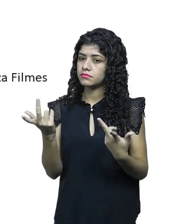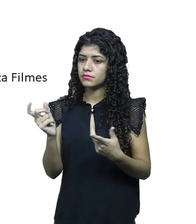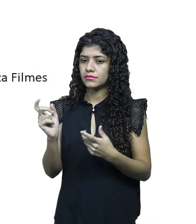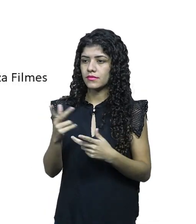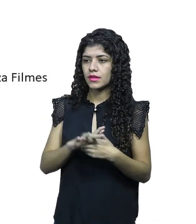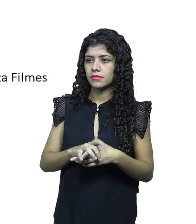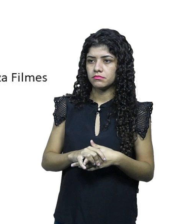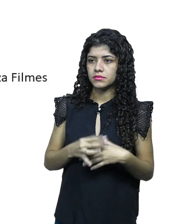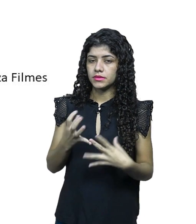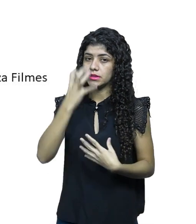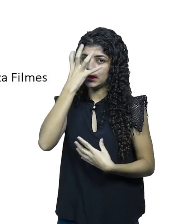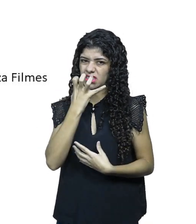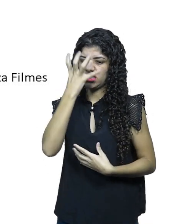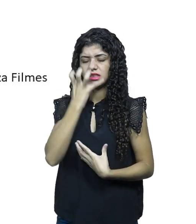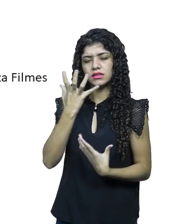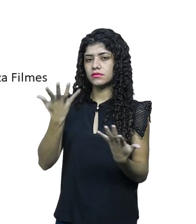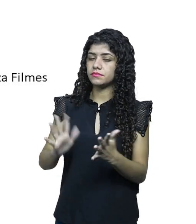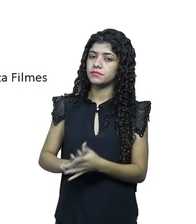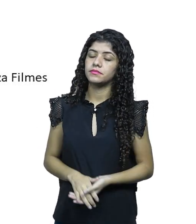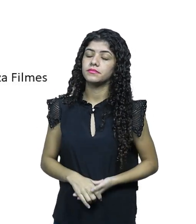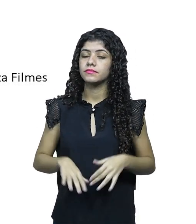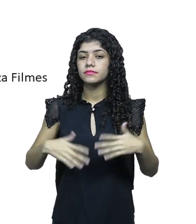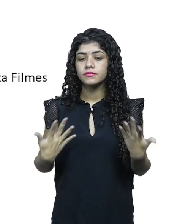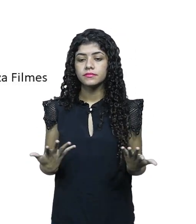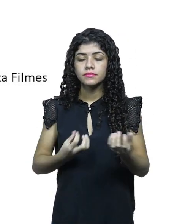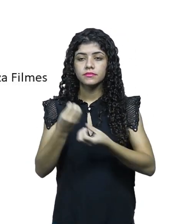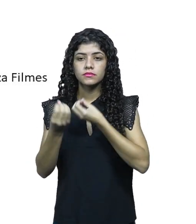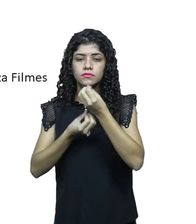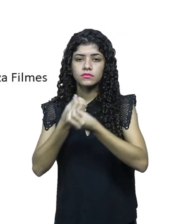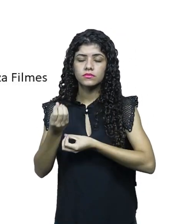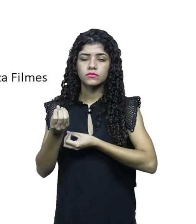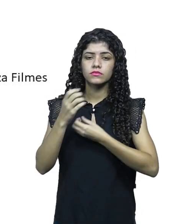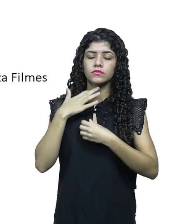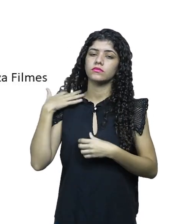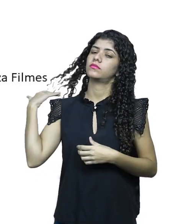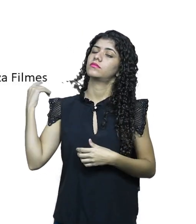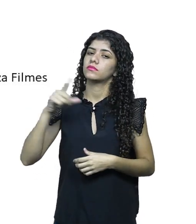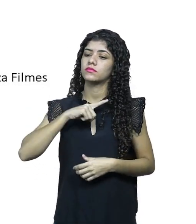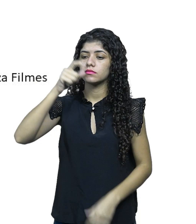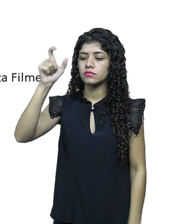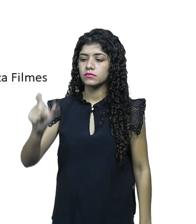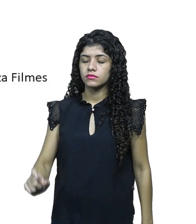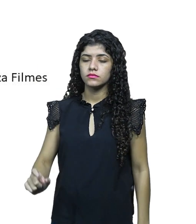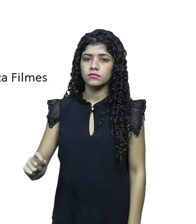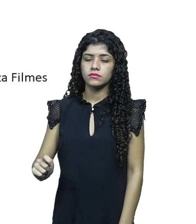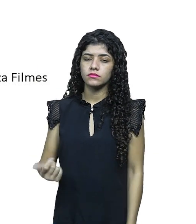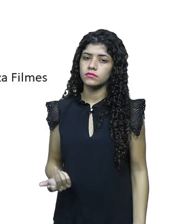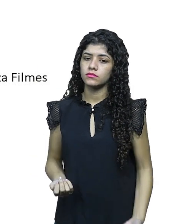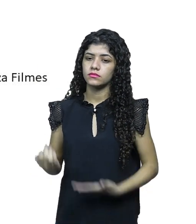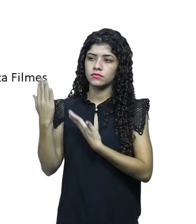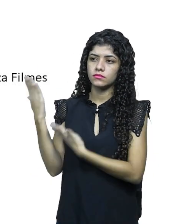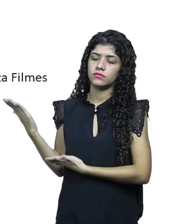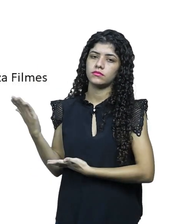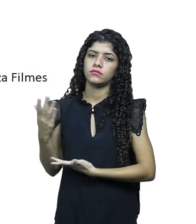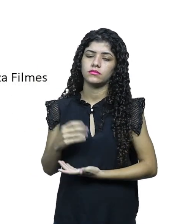palavras que vão deixar o diálogo mais pesado, o diálogo mais enrijecido ali. Então, tem a personagem